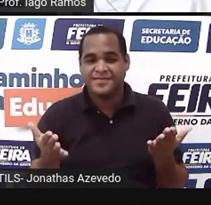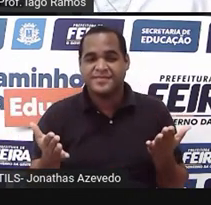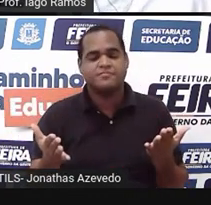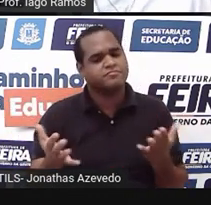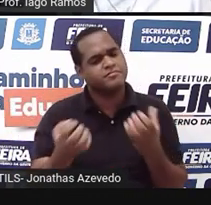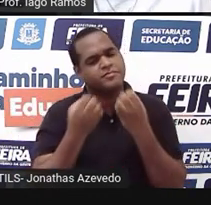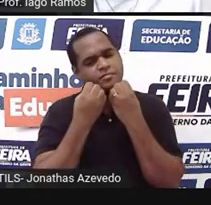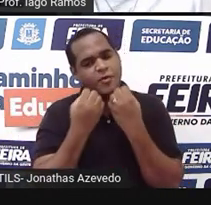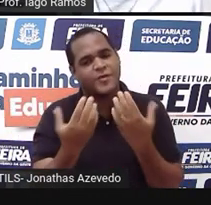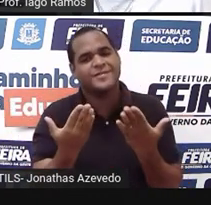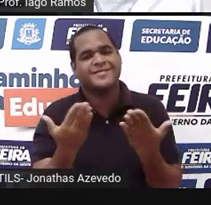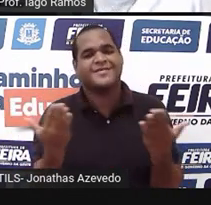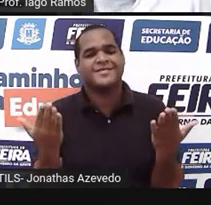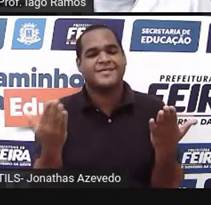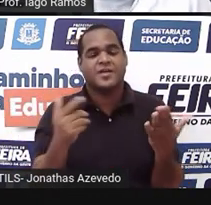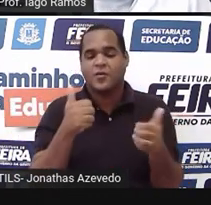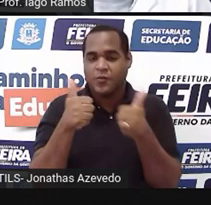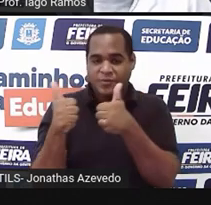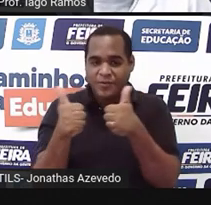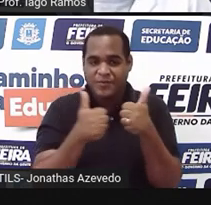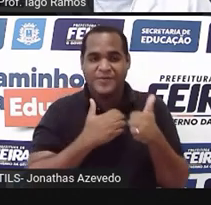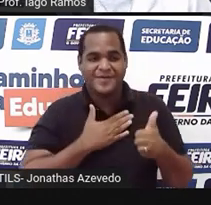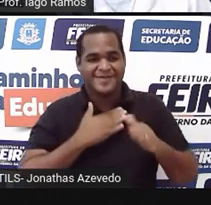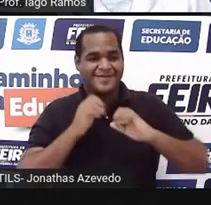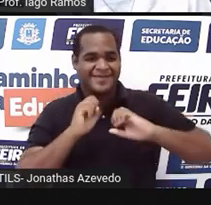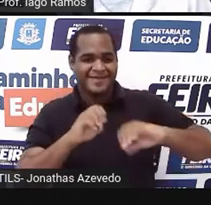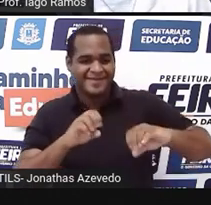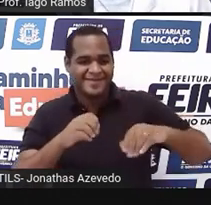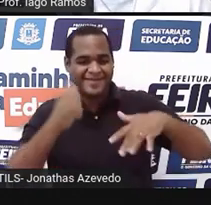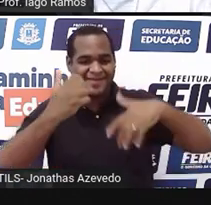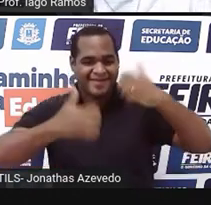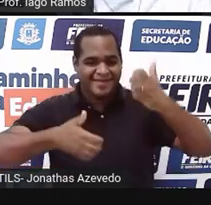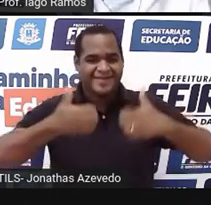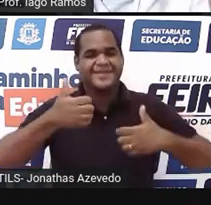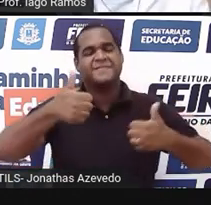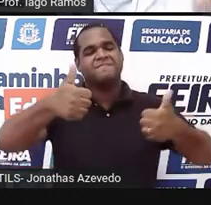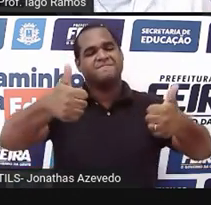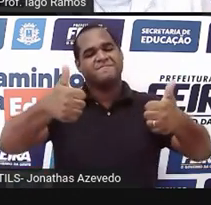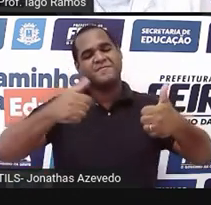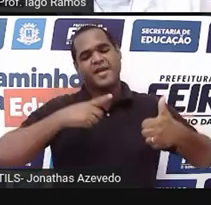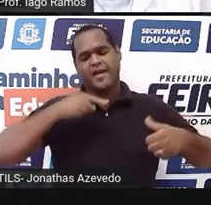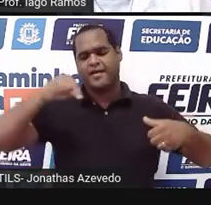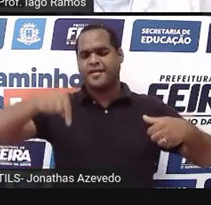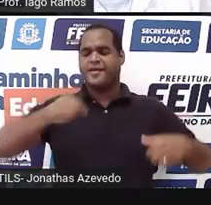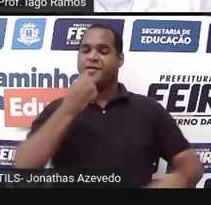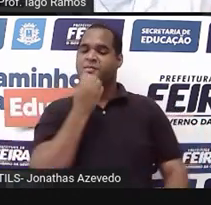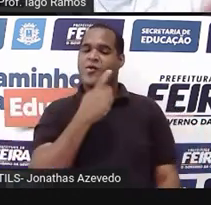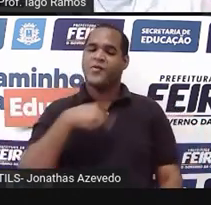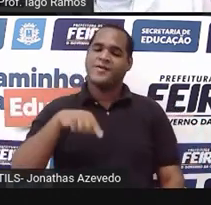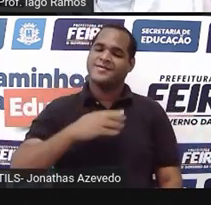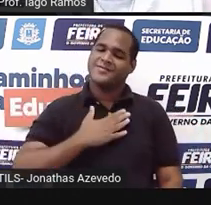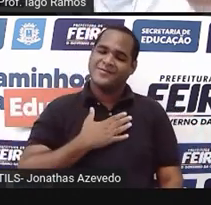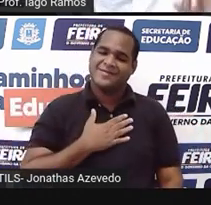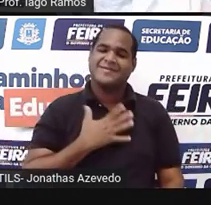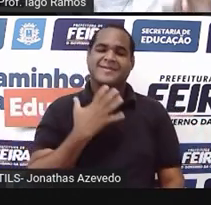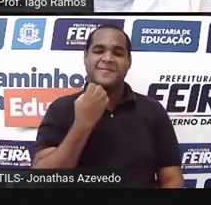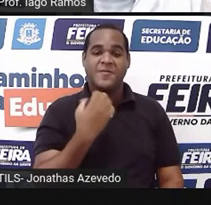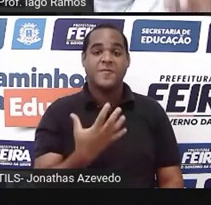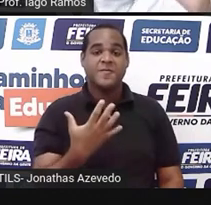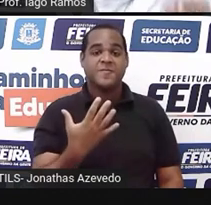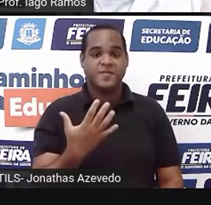Tá bom então é isso aí curtiu a nossa aula eu espero que sim nós aqui desse lado curtimos bastante